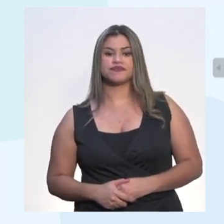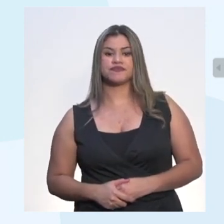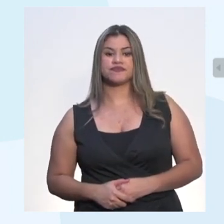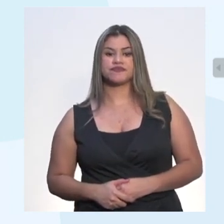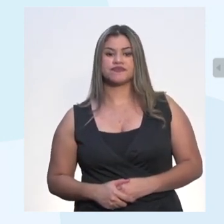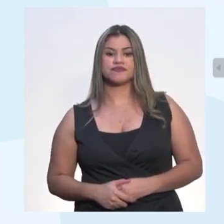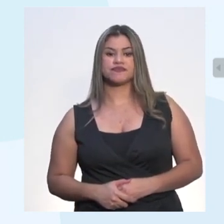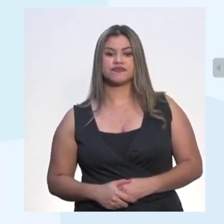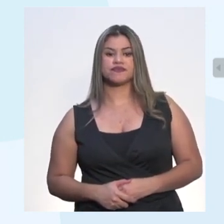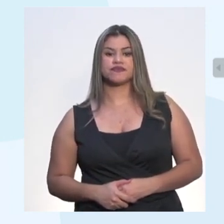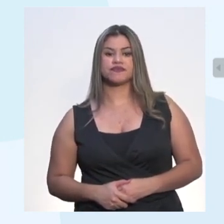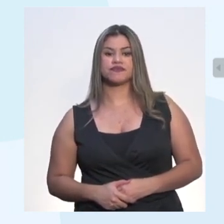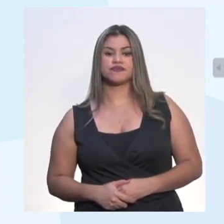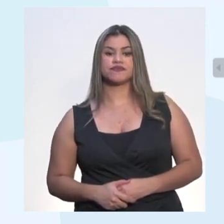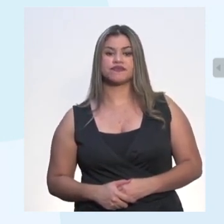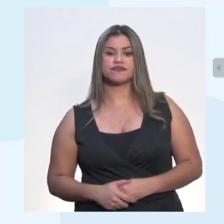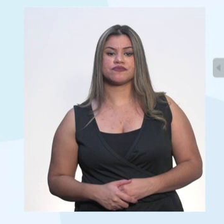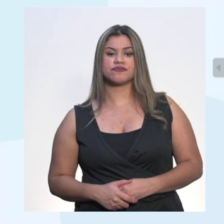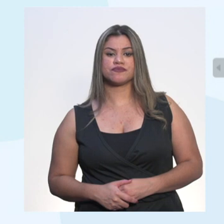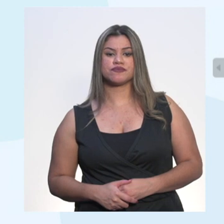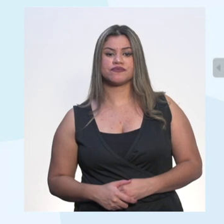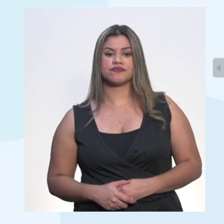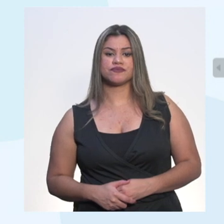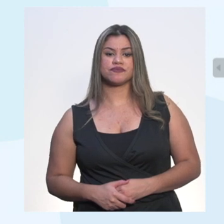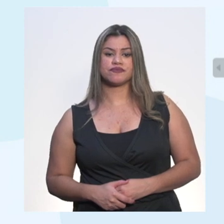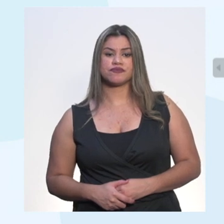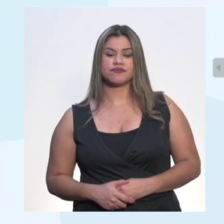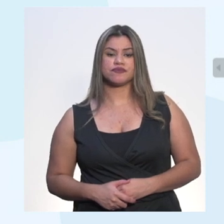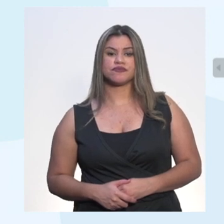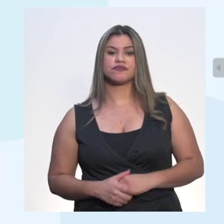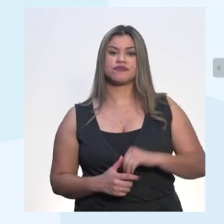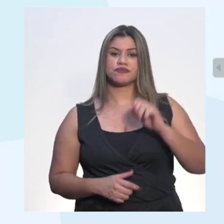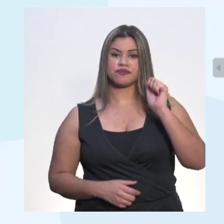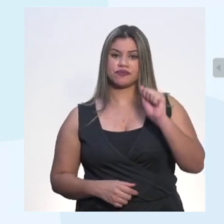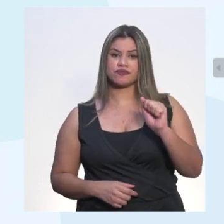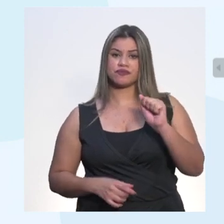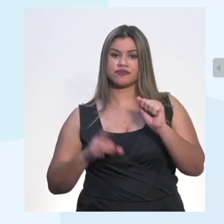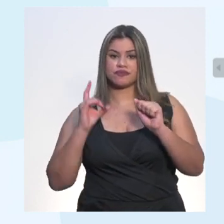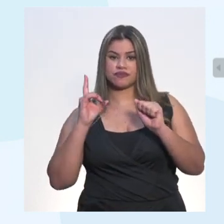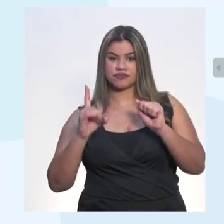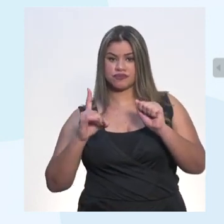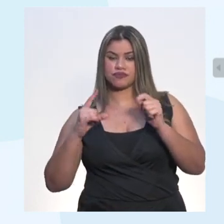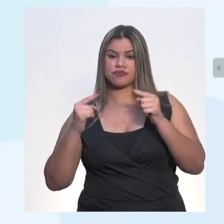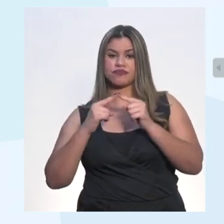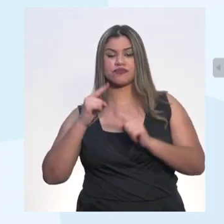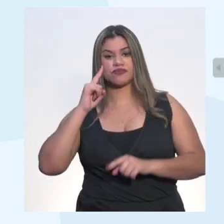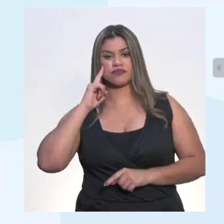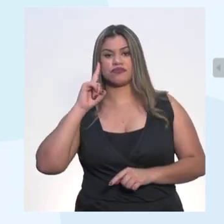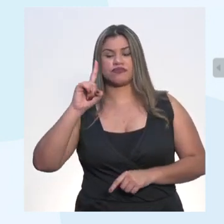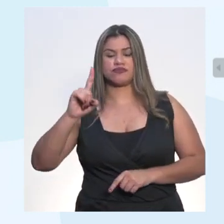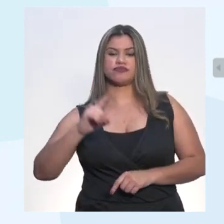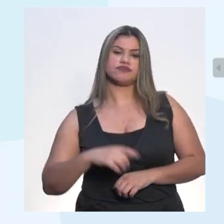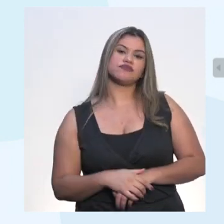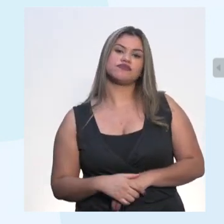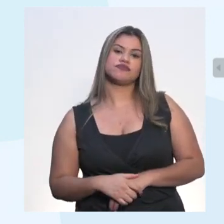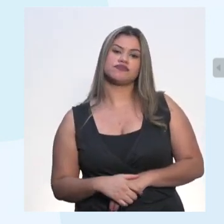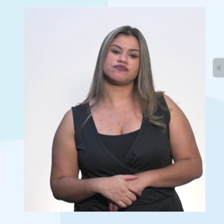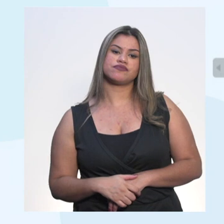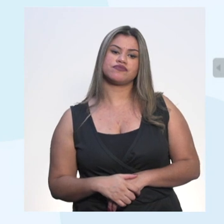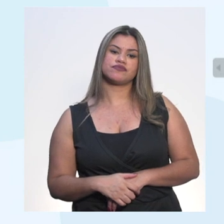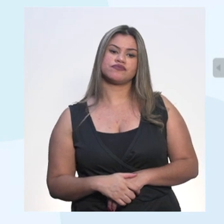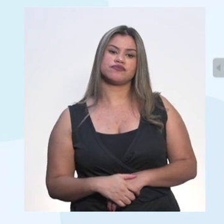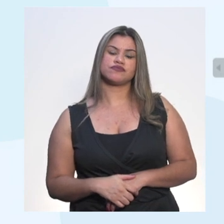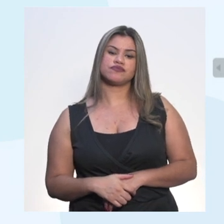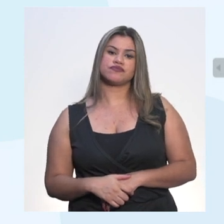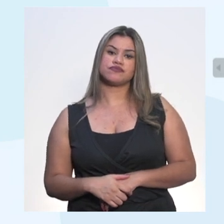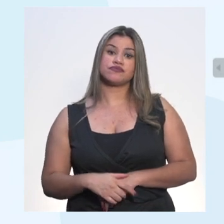AD. Ao dia. Certo? Essa é a relação. E o que eu estou querendo